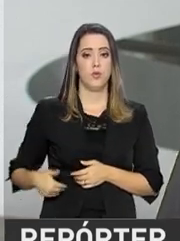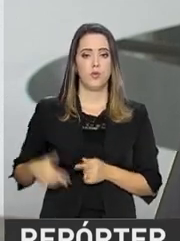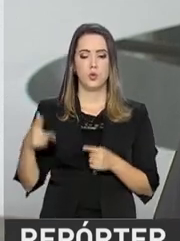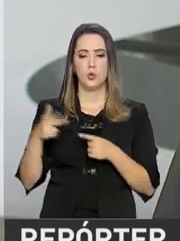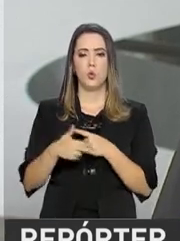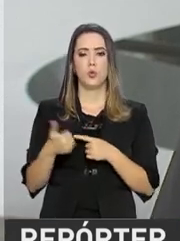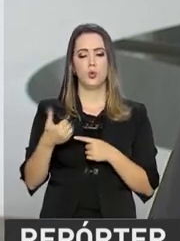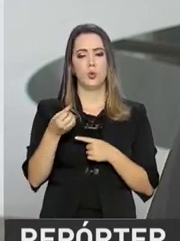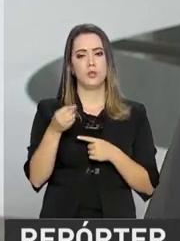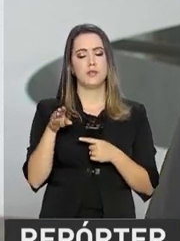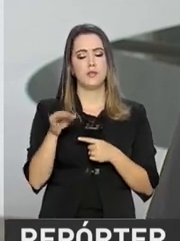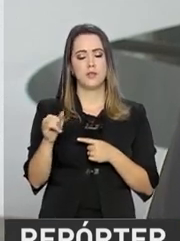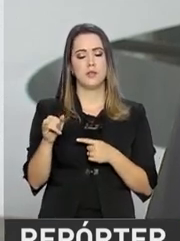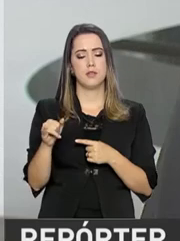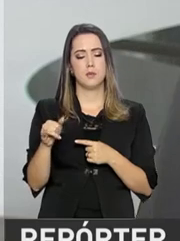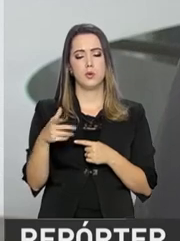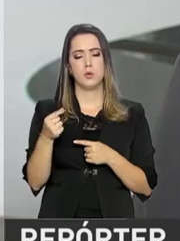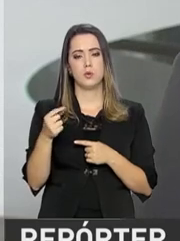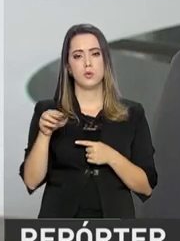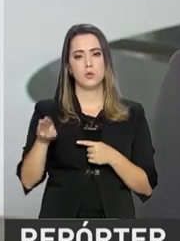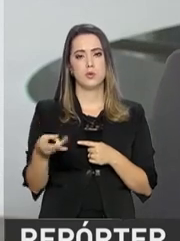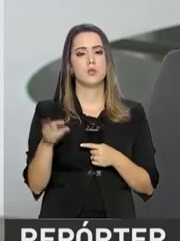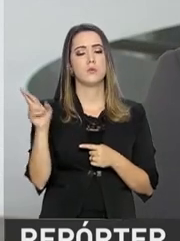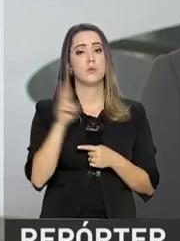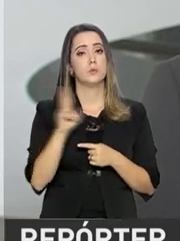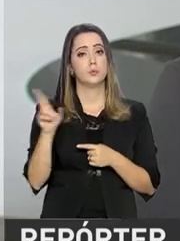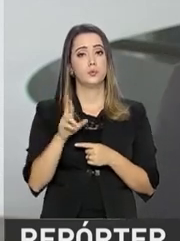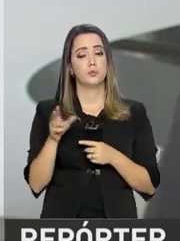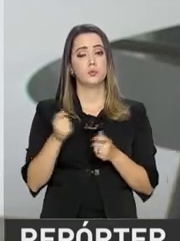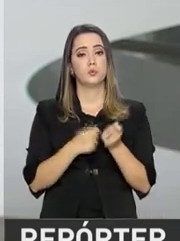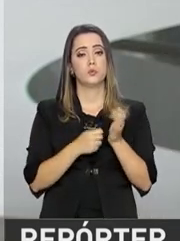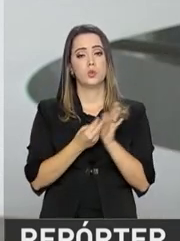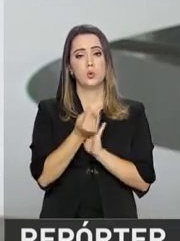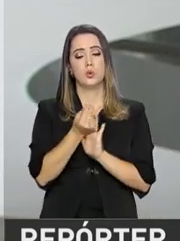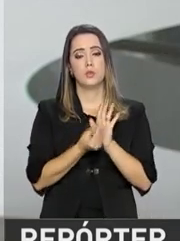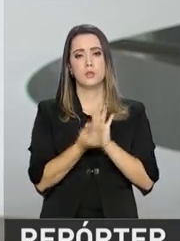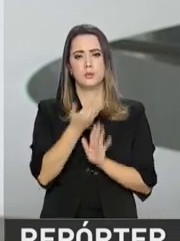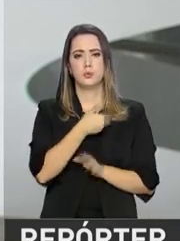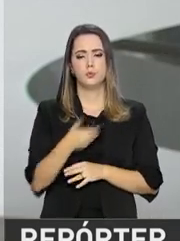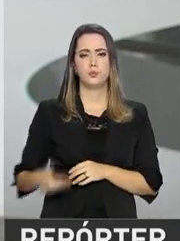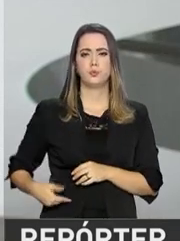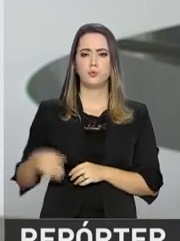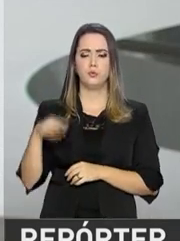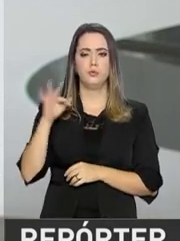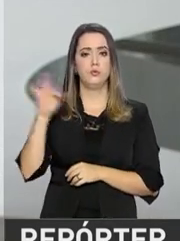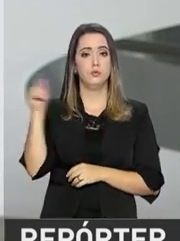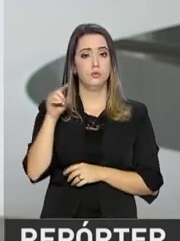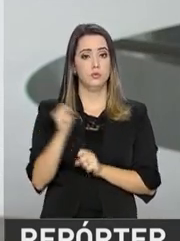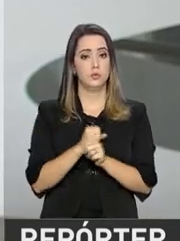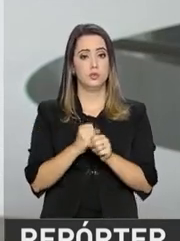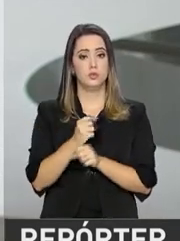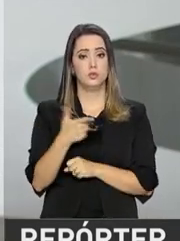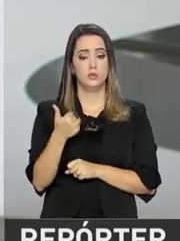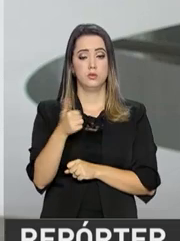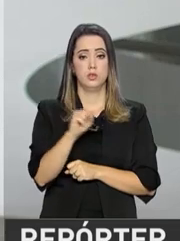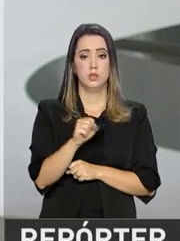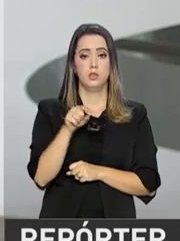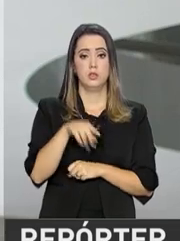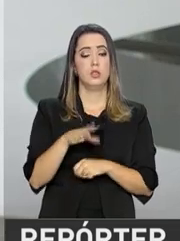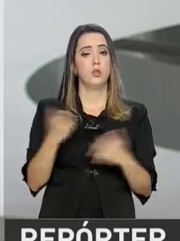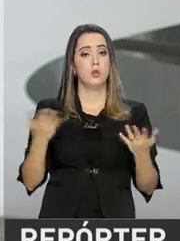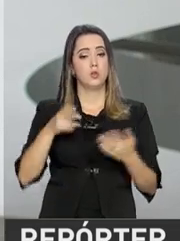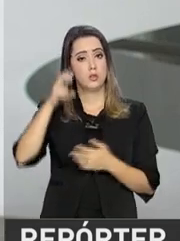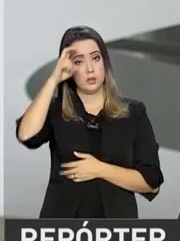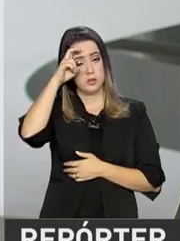16 bilhões e duzentos milhões de reais do orçamento do governo federal neste ano de 2018 e nesta